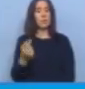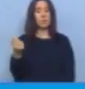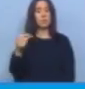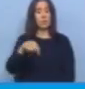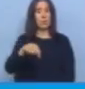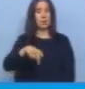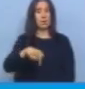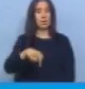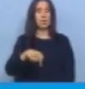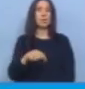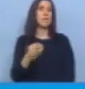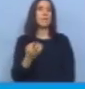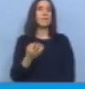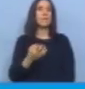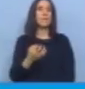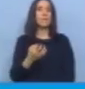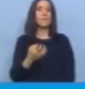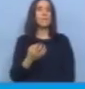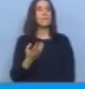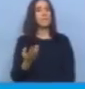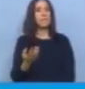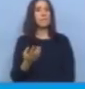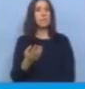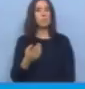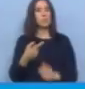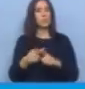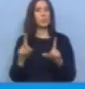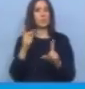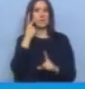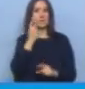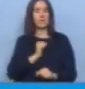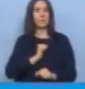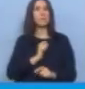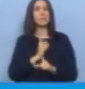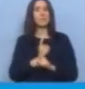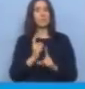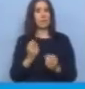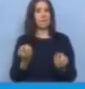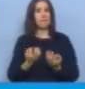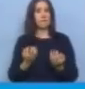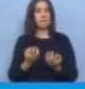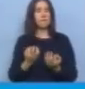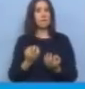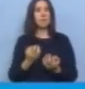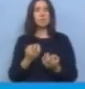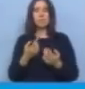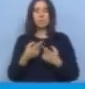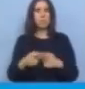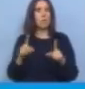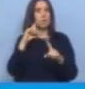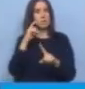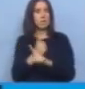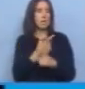cheguei aqui foi uma grande diferença na minha vida, porque é mesmo tudo diferente, a língua, a cultura,